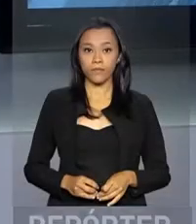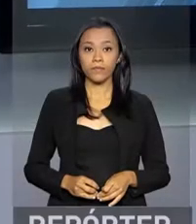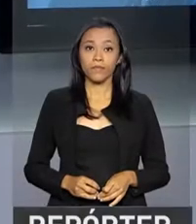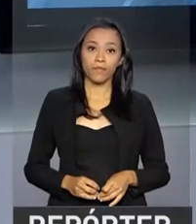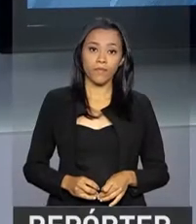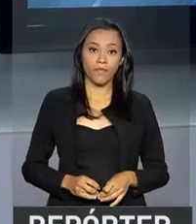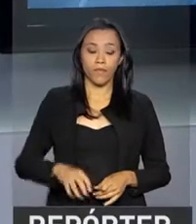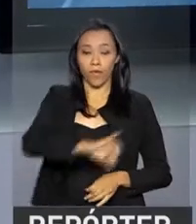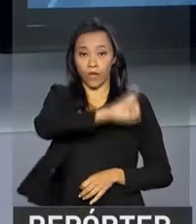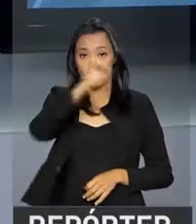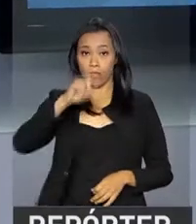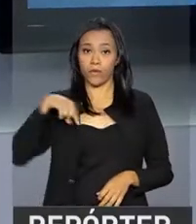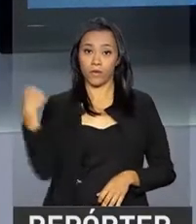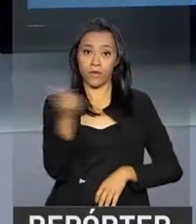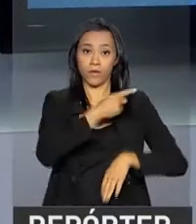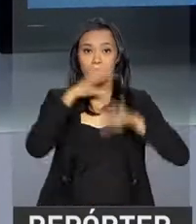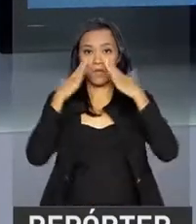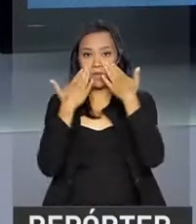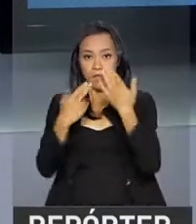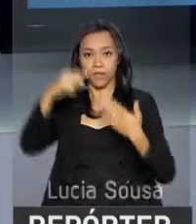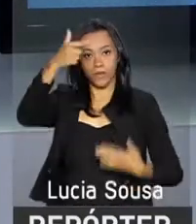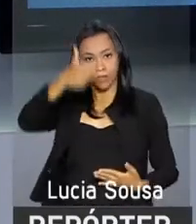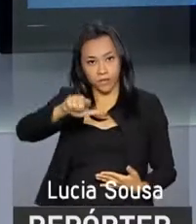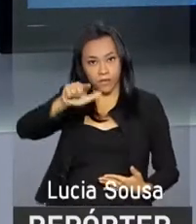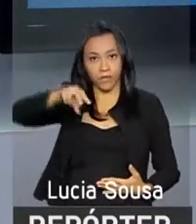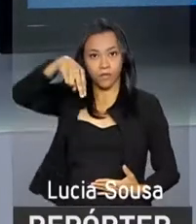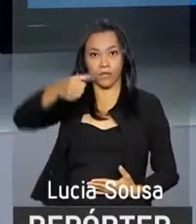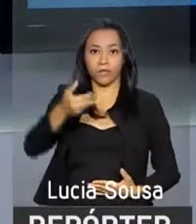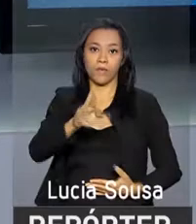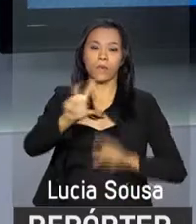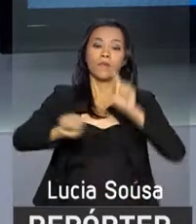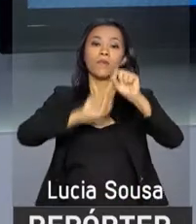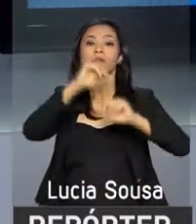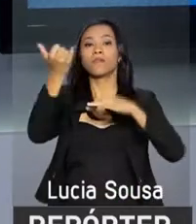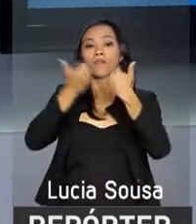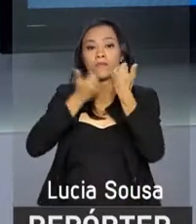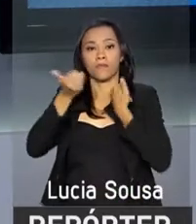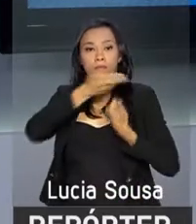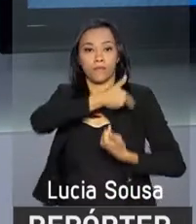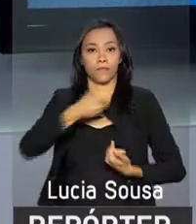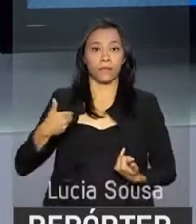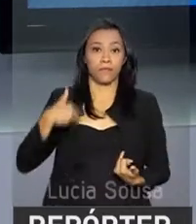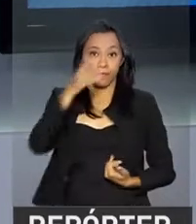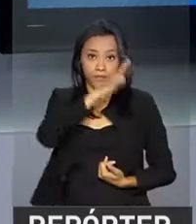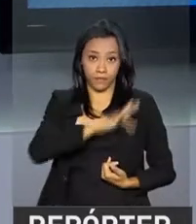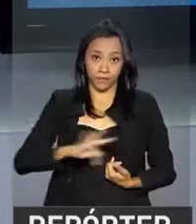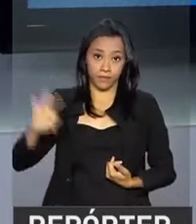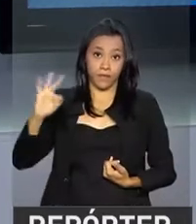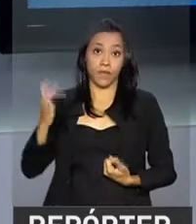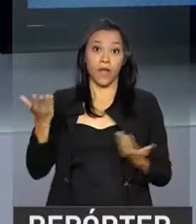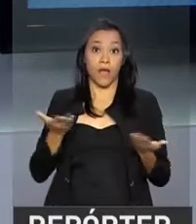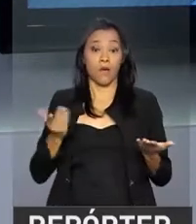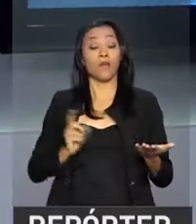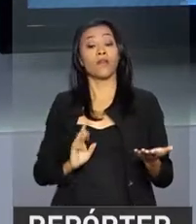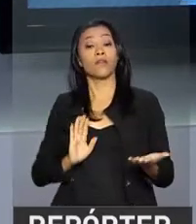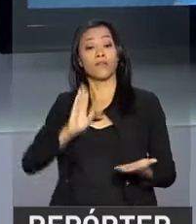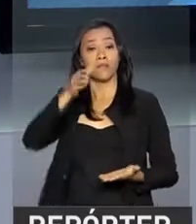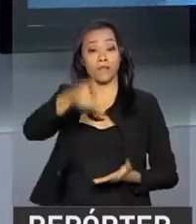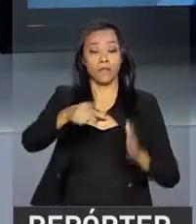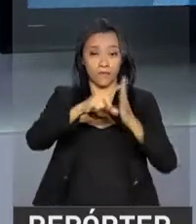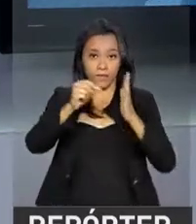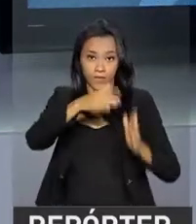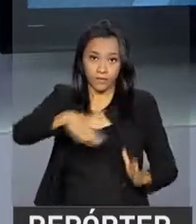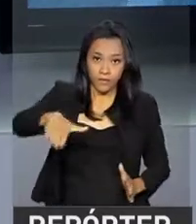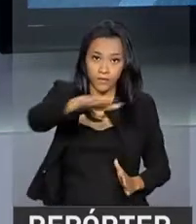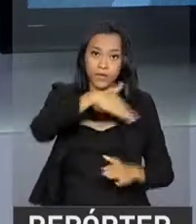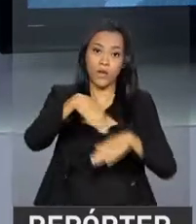o la no ar mais uma edição do repórter nbr com as notícias do governo federal a gente volta ao palácio do planalto para conversar com o